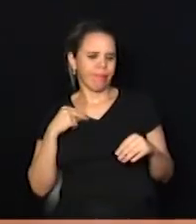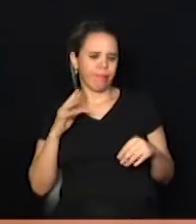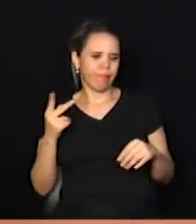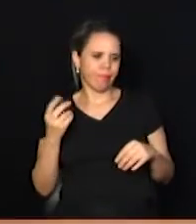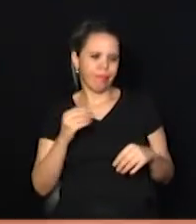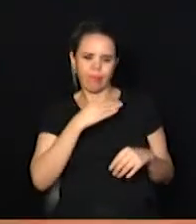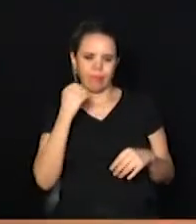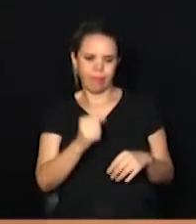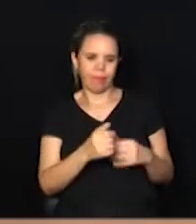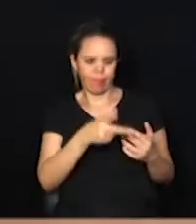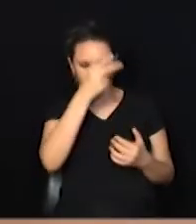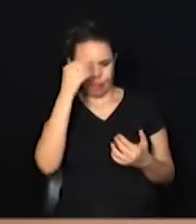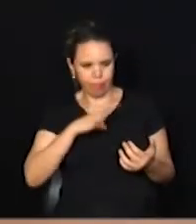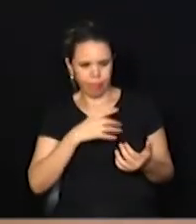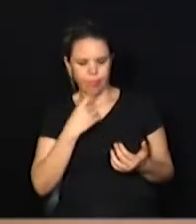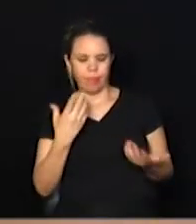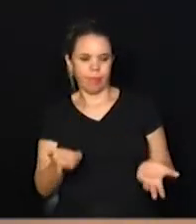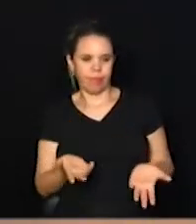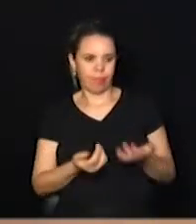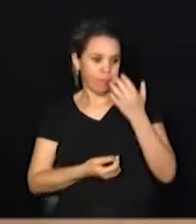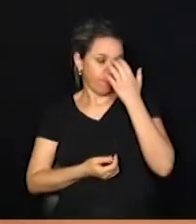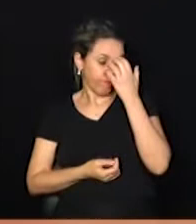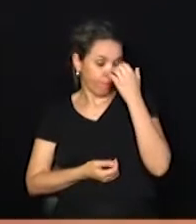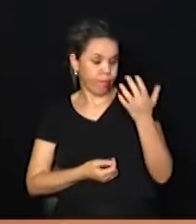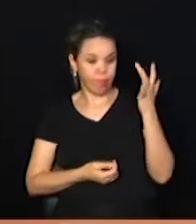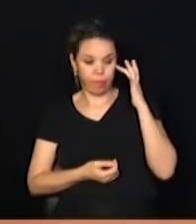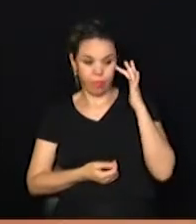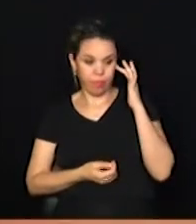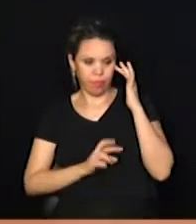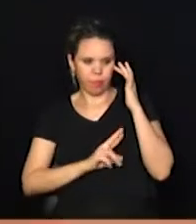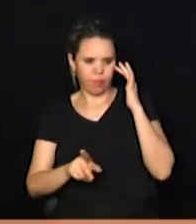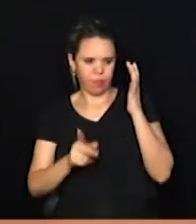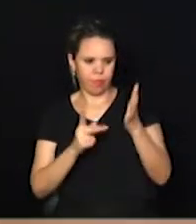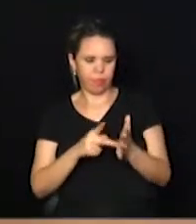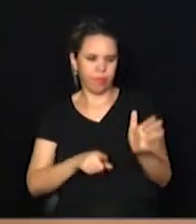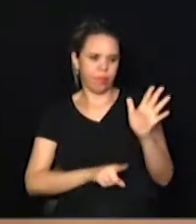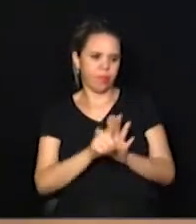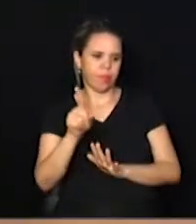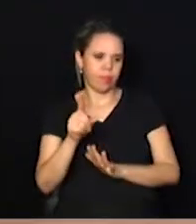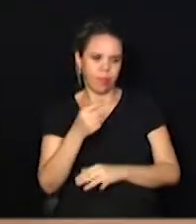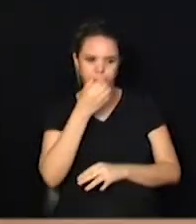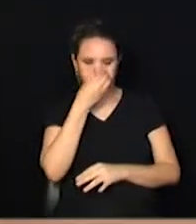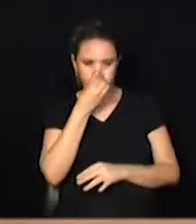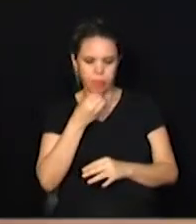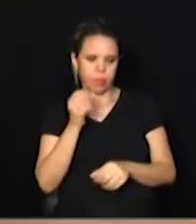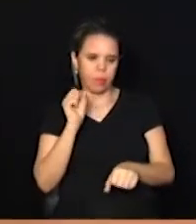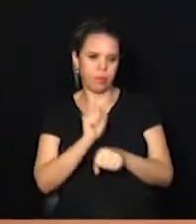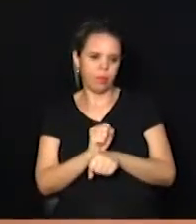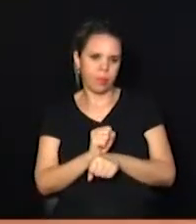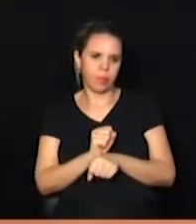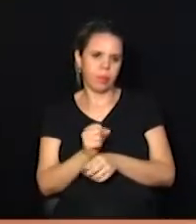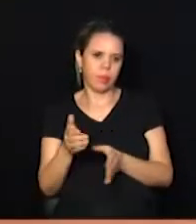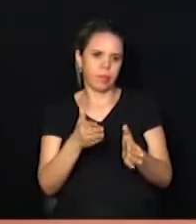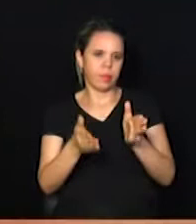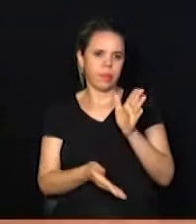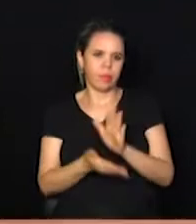sido assassinado, o prefeito da cidade tinha sido assassinado. Eu achei até que não era verdade, perguntei, então acabei interrompendo o meu caminho para